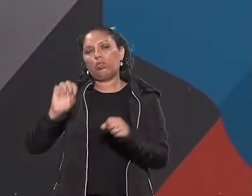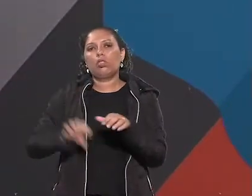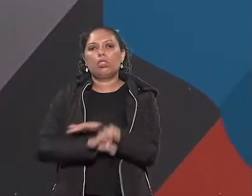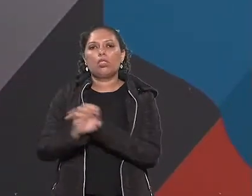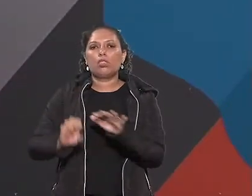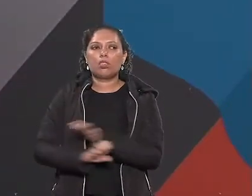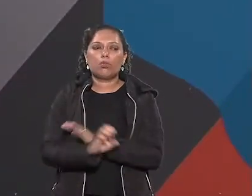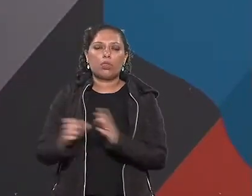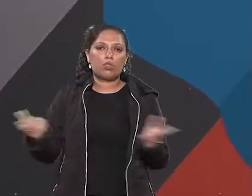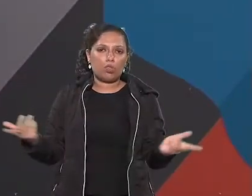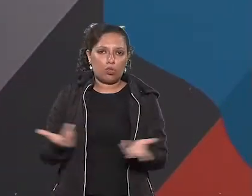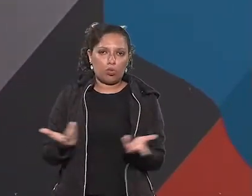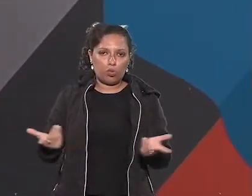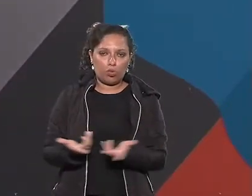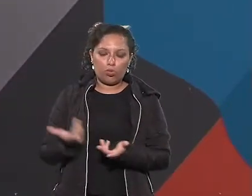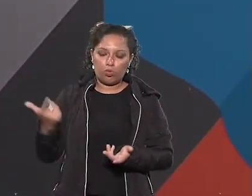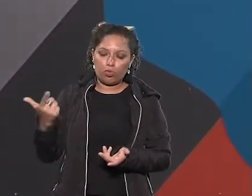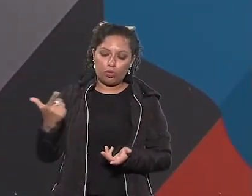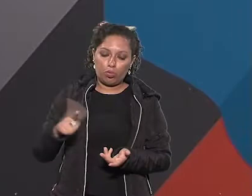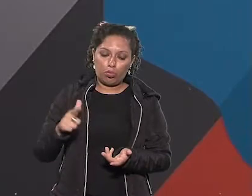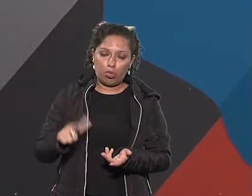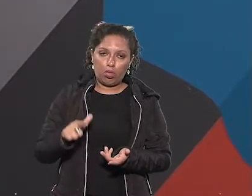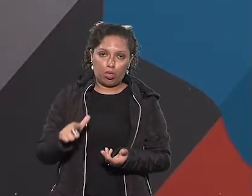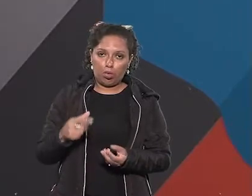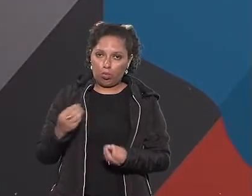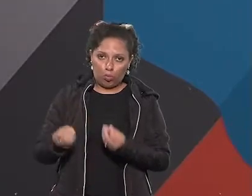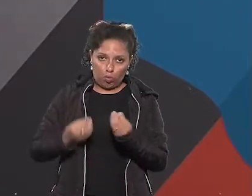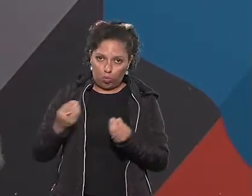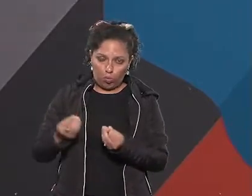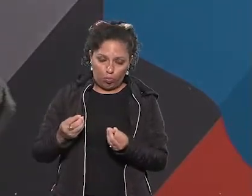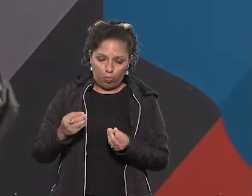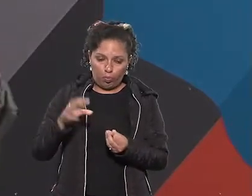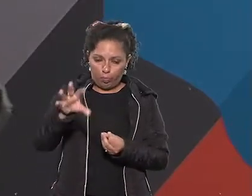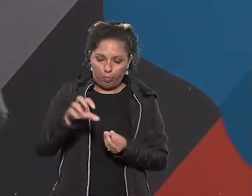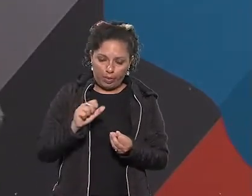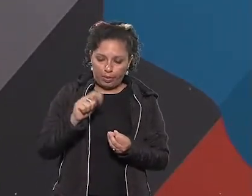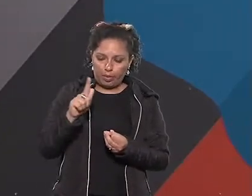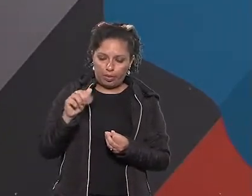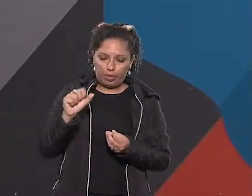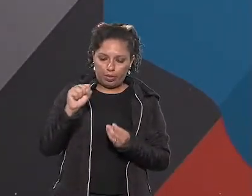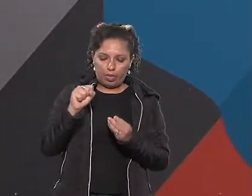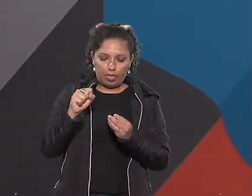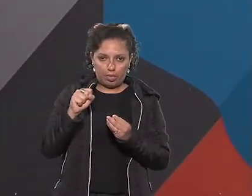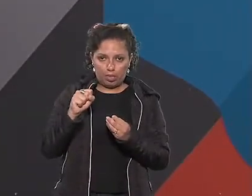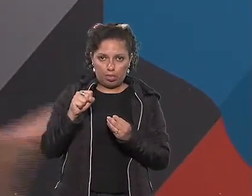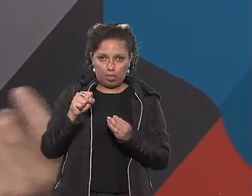que as empresas estão sem condição de tirar o gás e trazer para a terra,